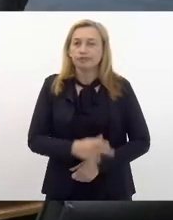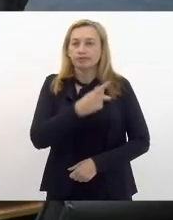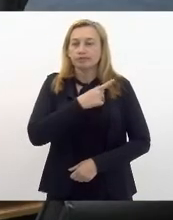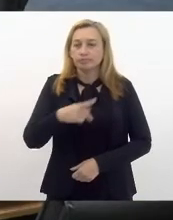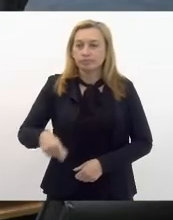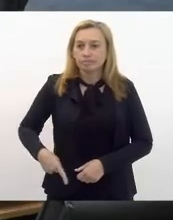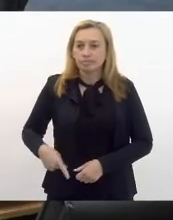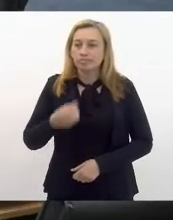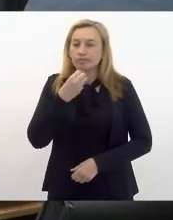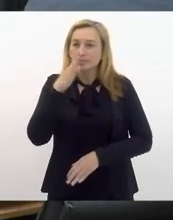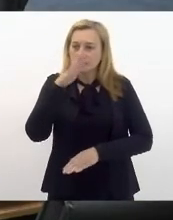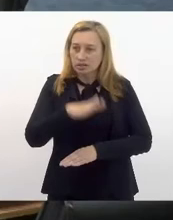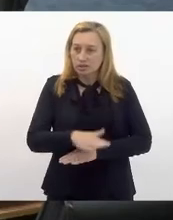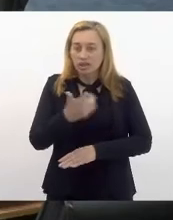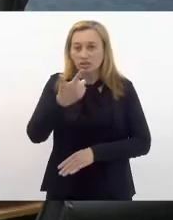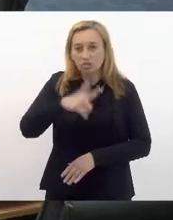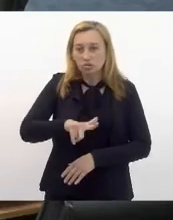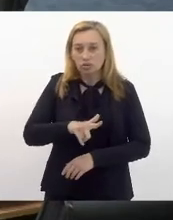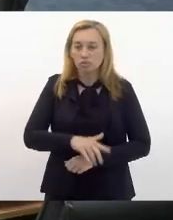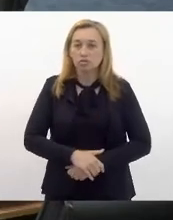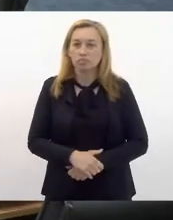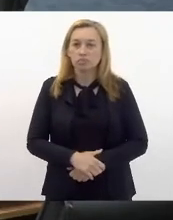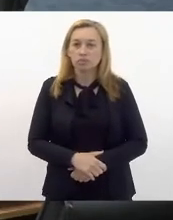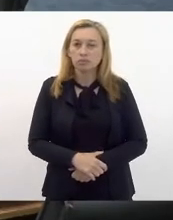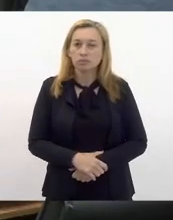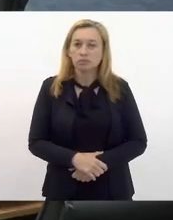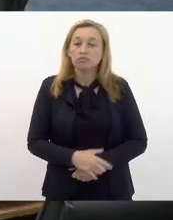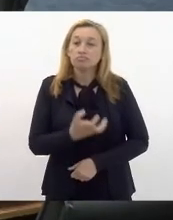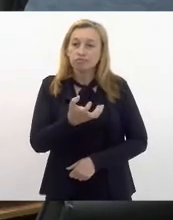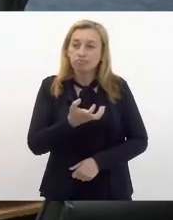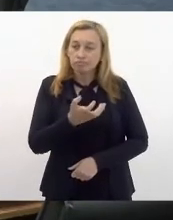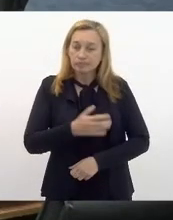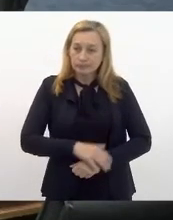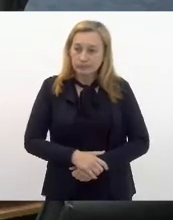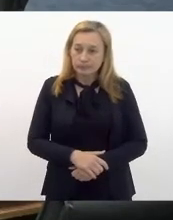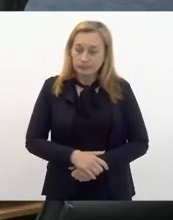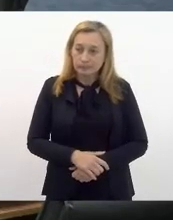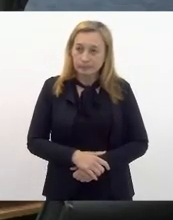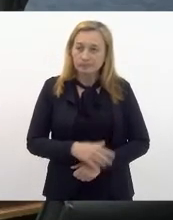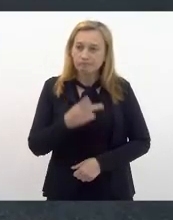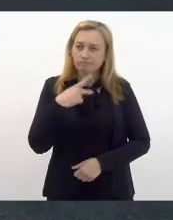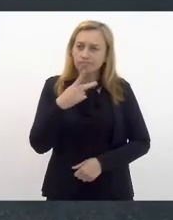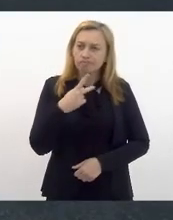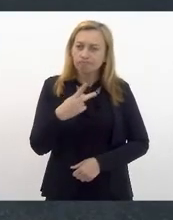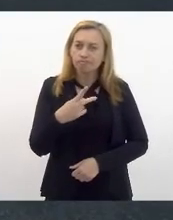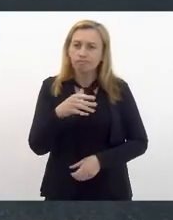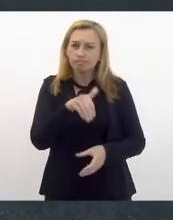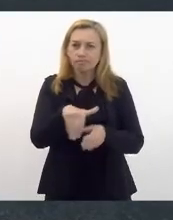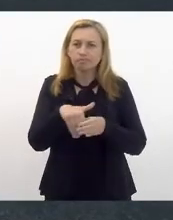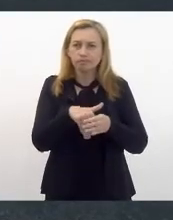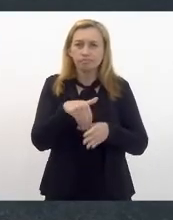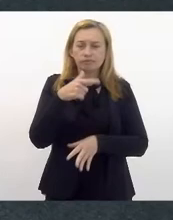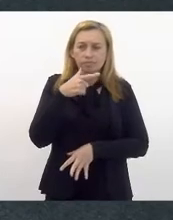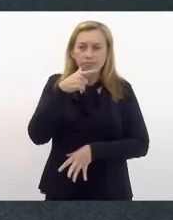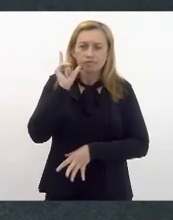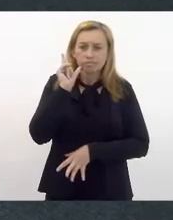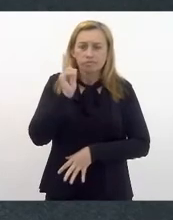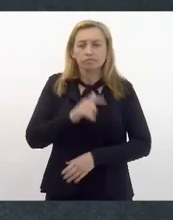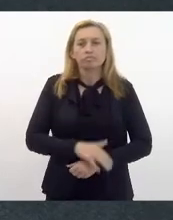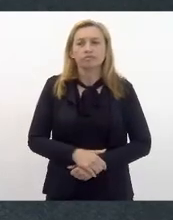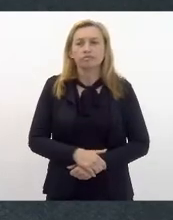Presidente Boa tarde mais uma vez eu queria fazer uma observação sobre a votação de ontem